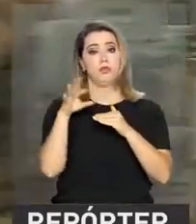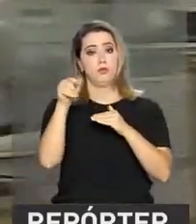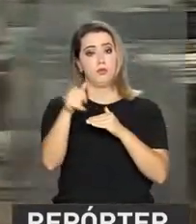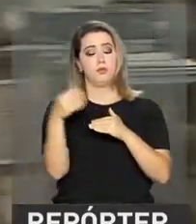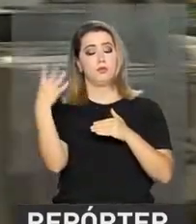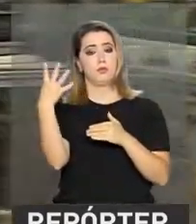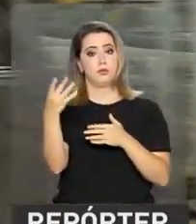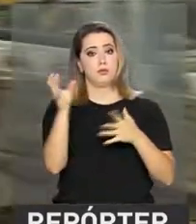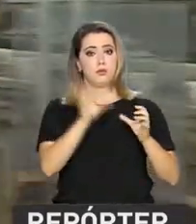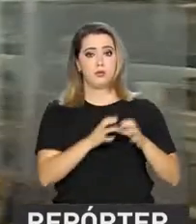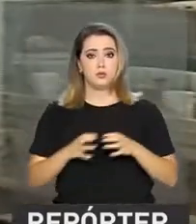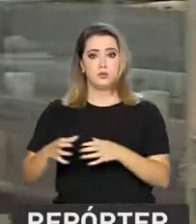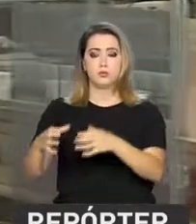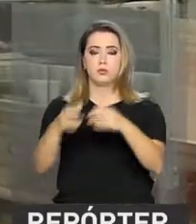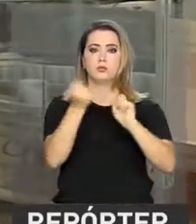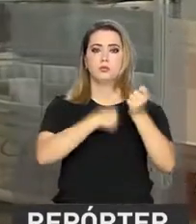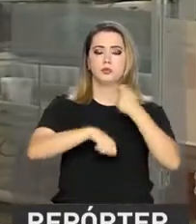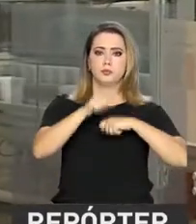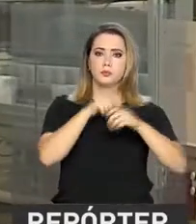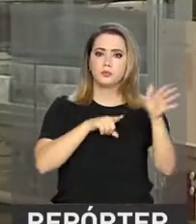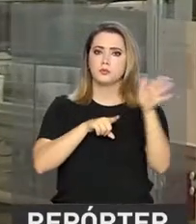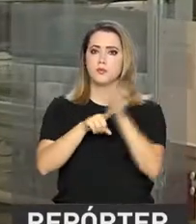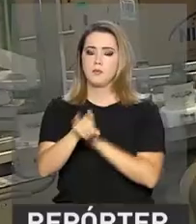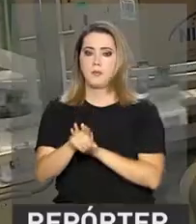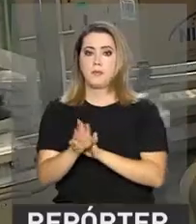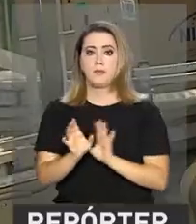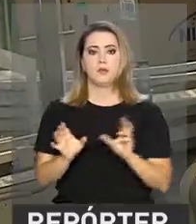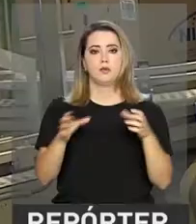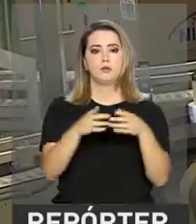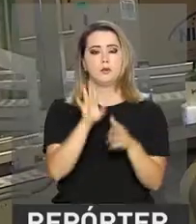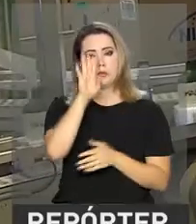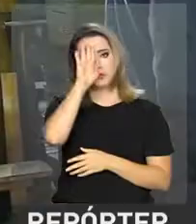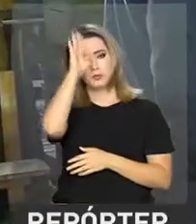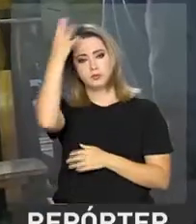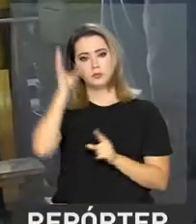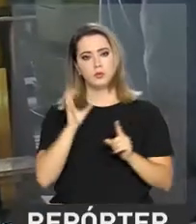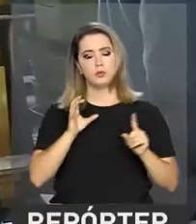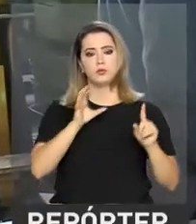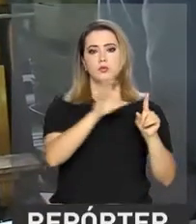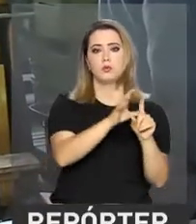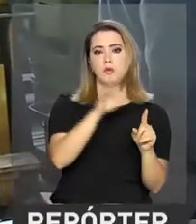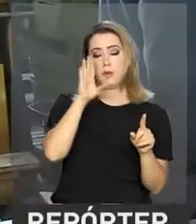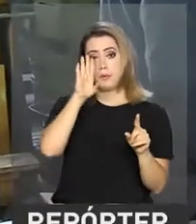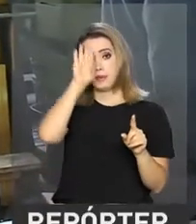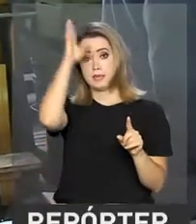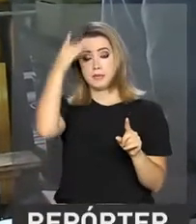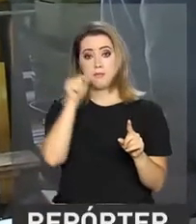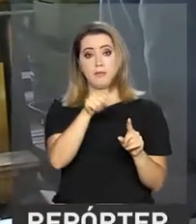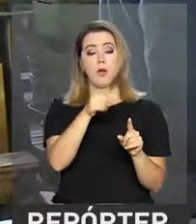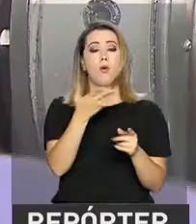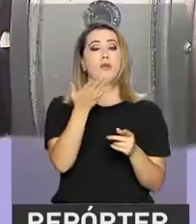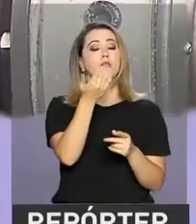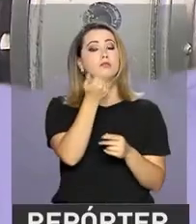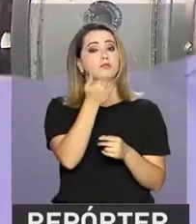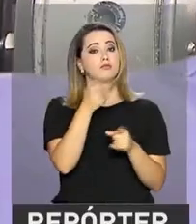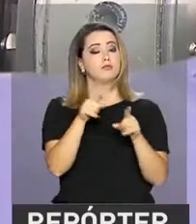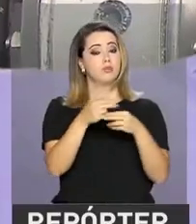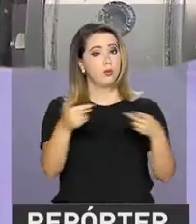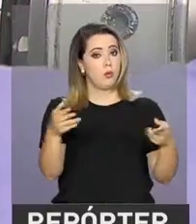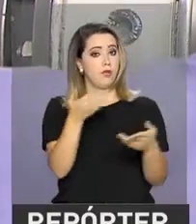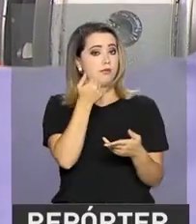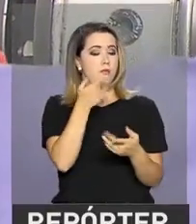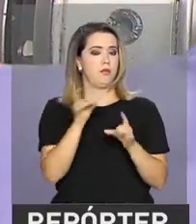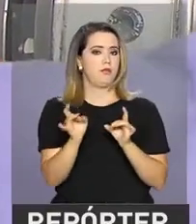as 4 grandes categorias econômicas pesquisadas. Entre os setores, a principal influência positiva foi dos